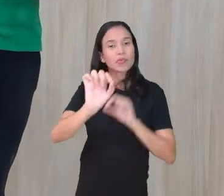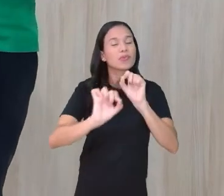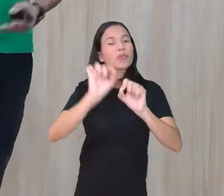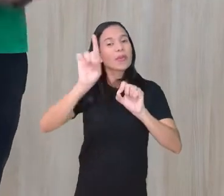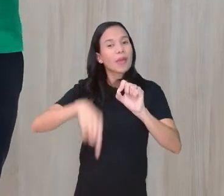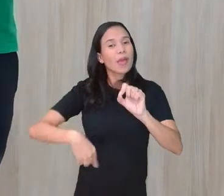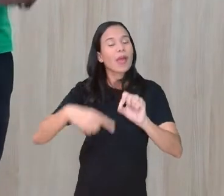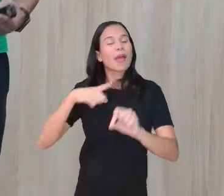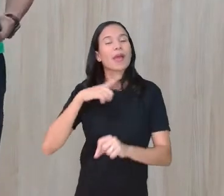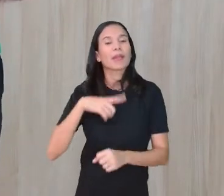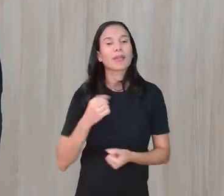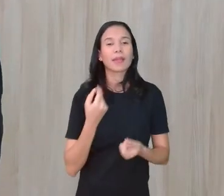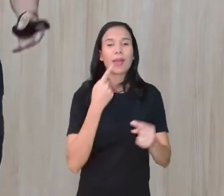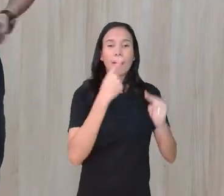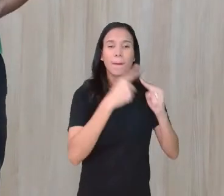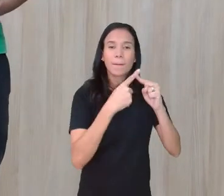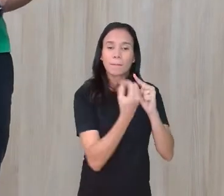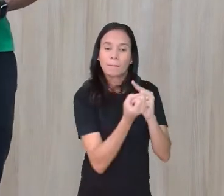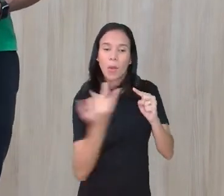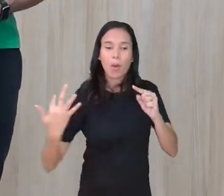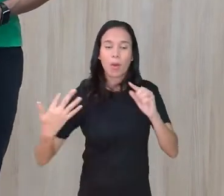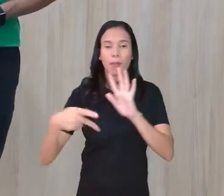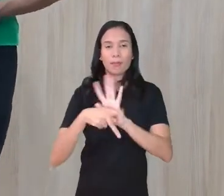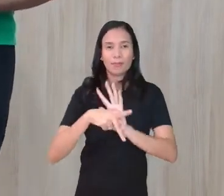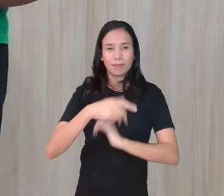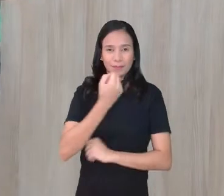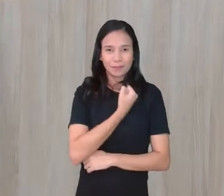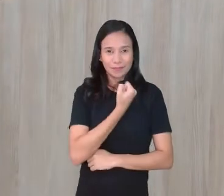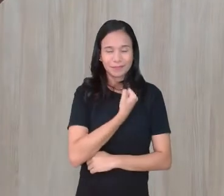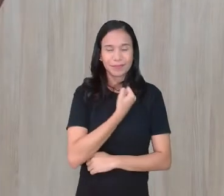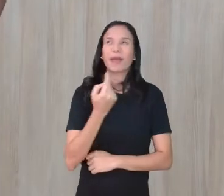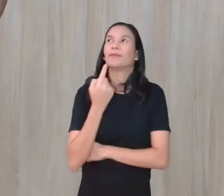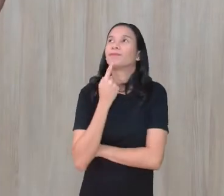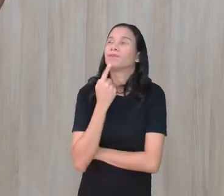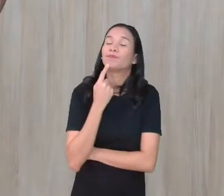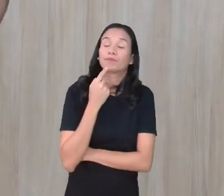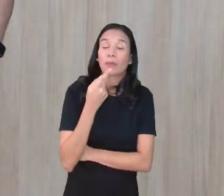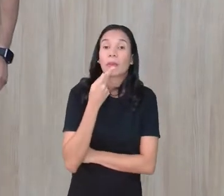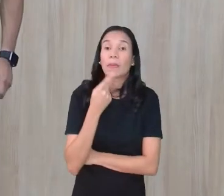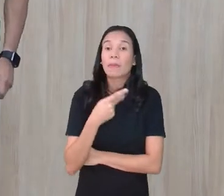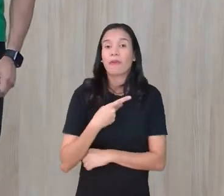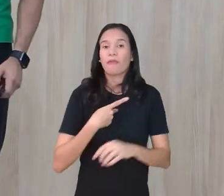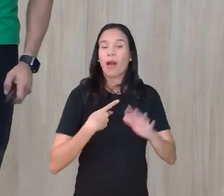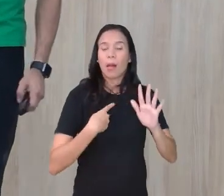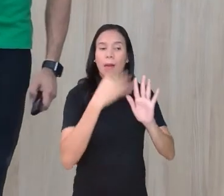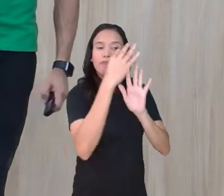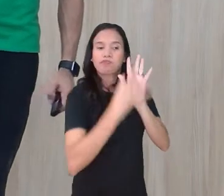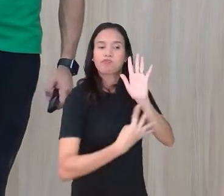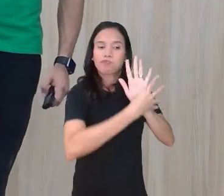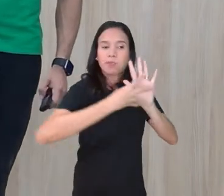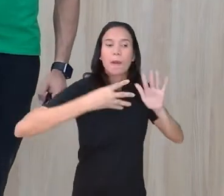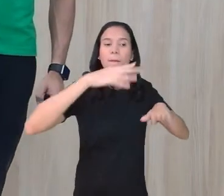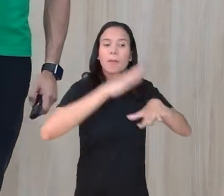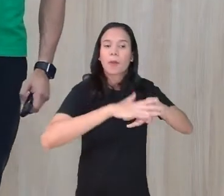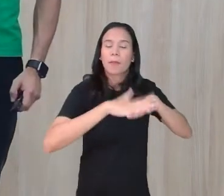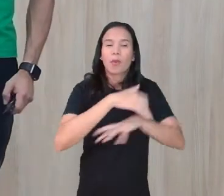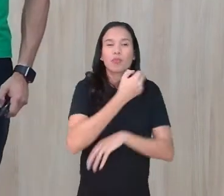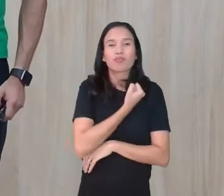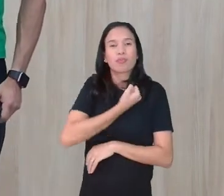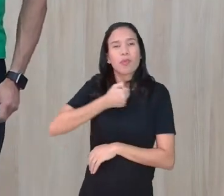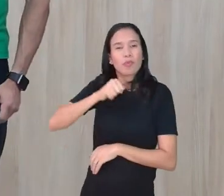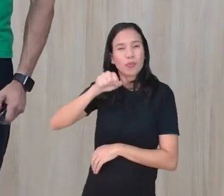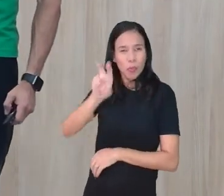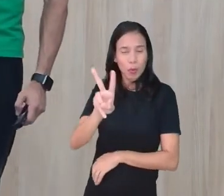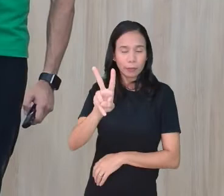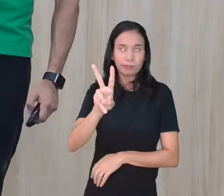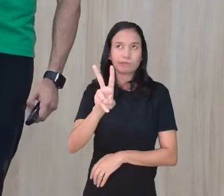são do que os múltiplos de um número. Então, escreve para mim aí a tabuada do 2. Então, pode notar